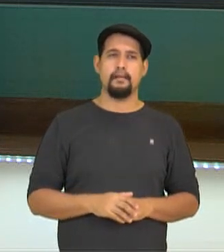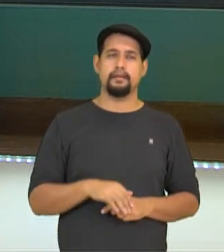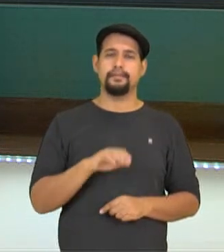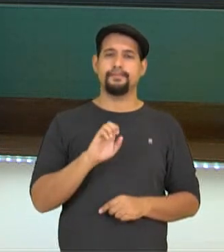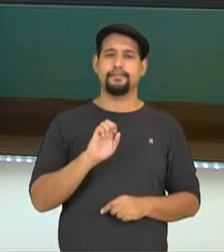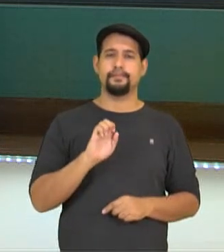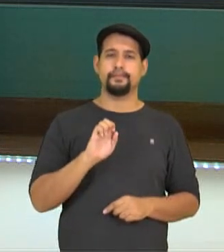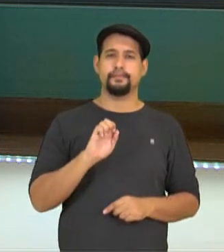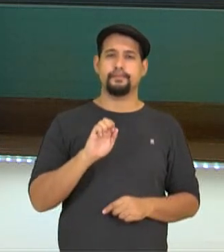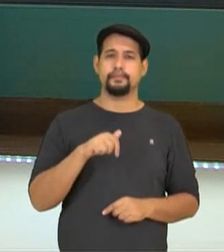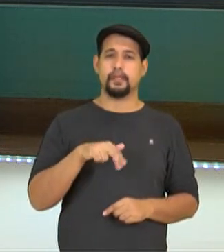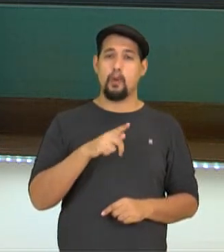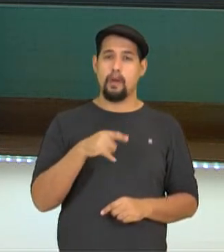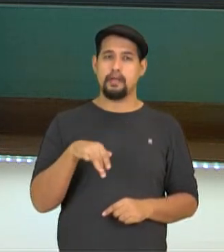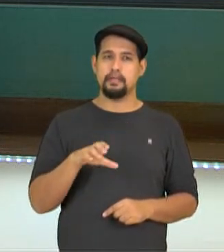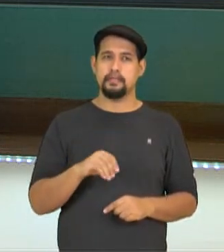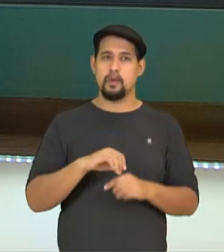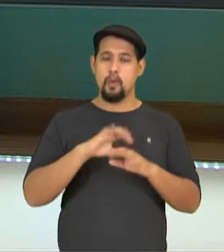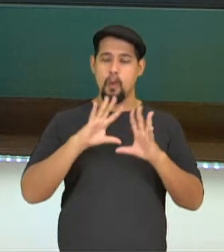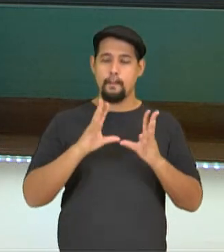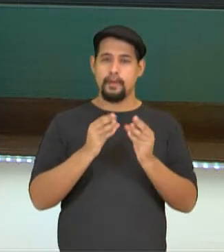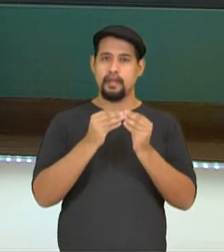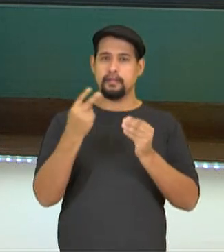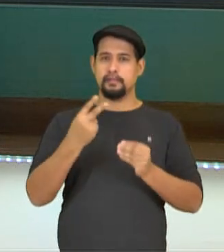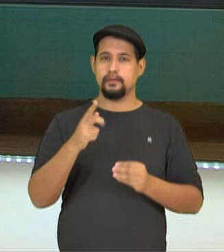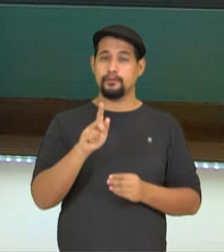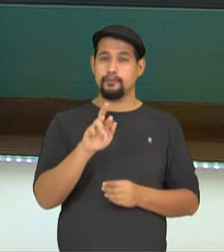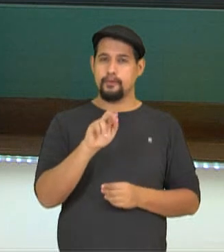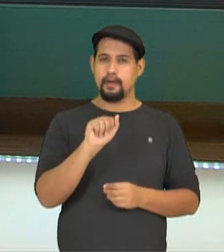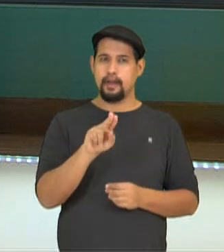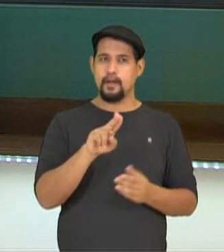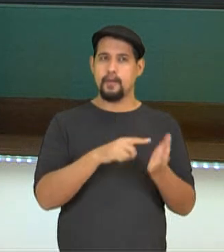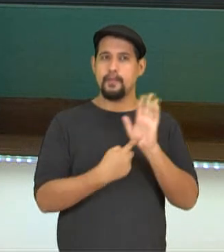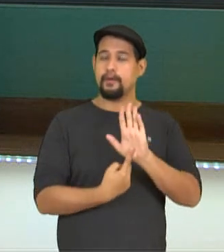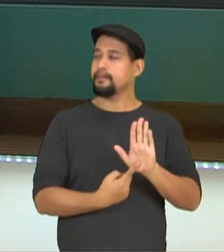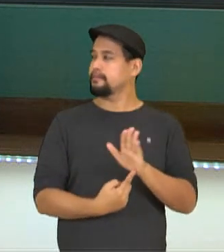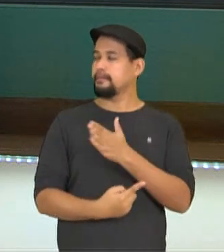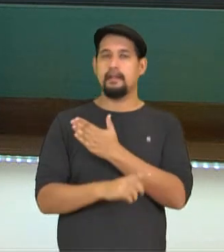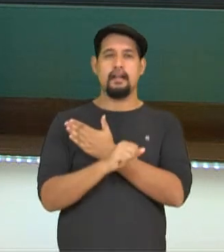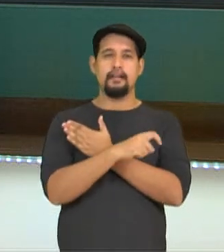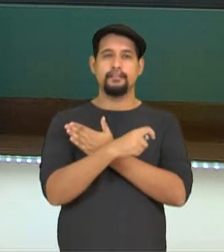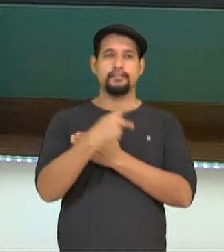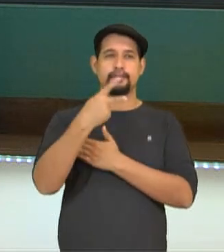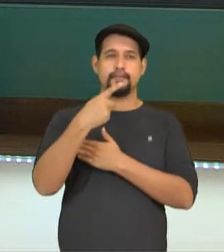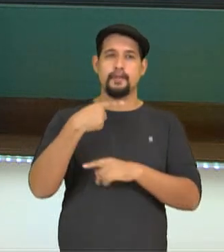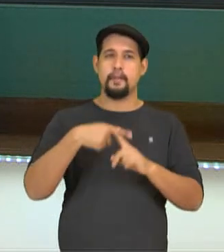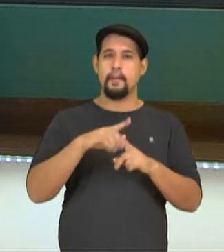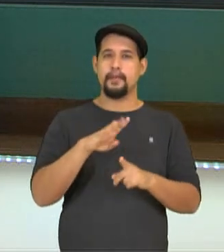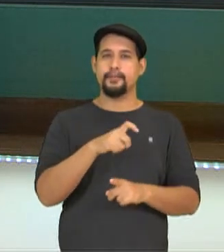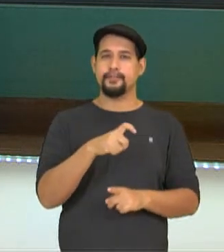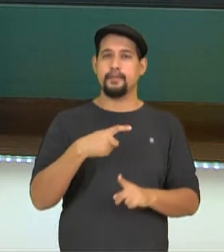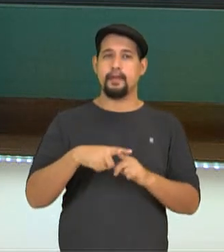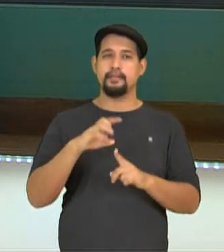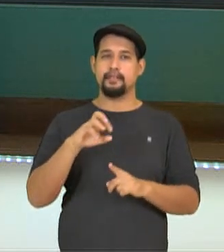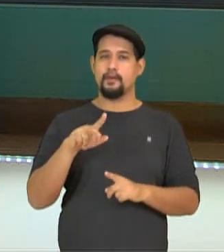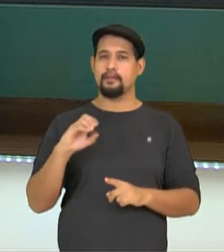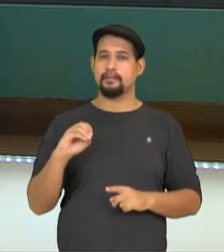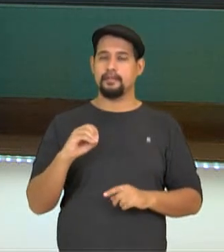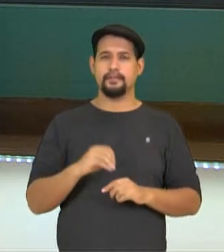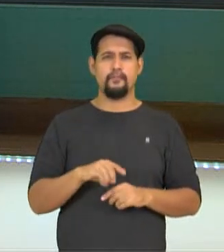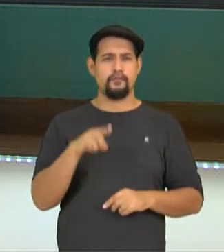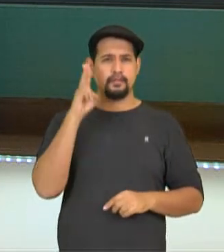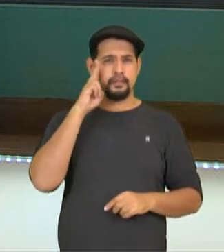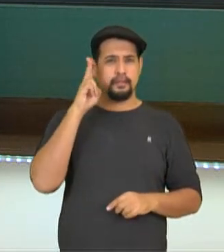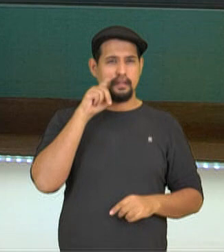Equações completas, né, do segundo grau aparecem exatamente nesse formato aqui: ax ao quadrado mais bx mais c igual a zero.